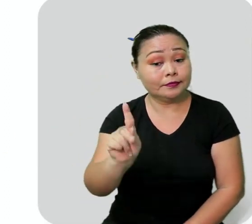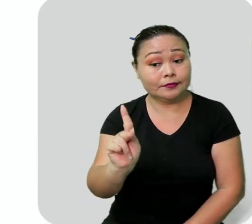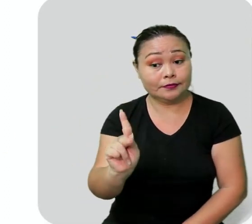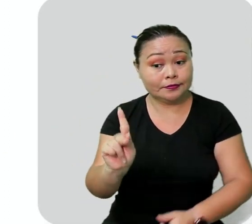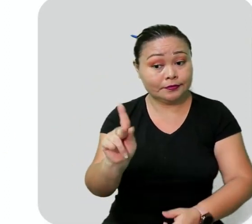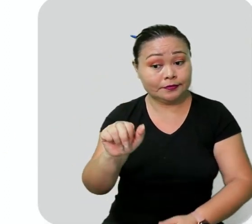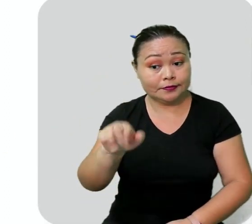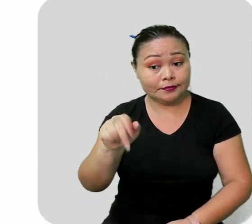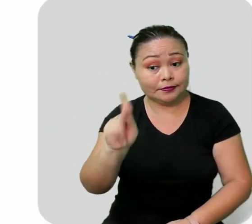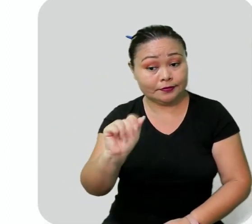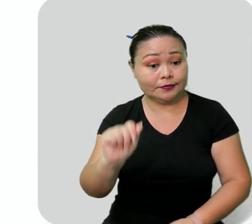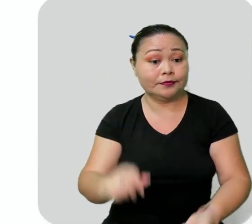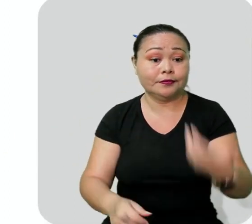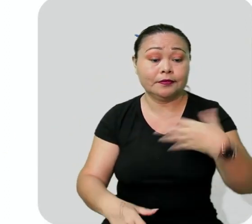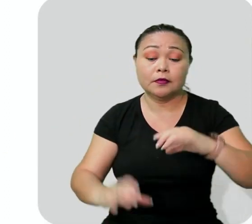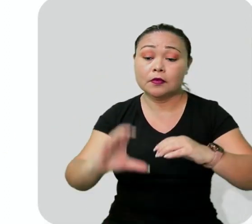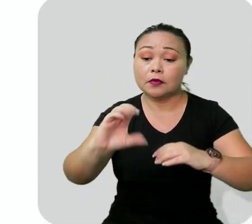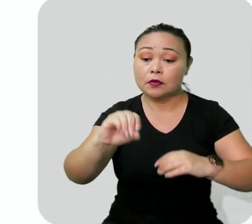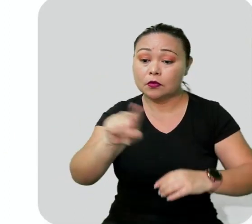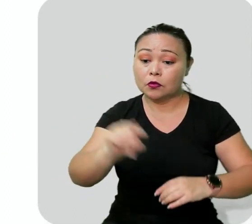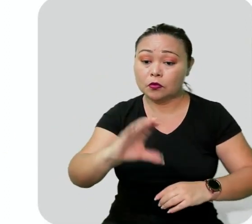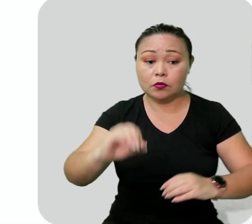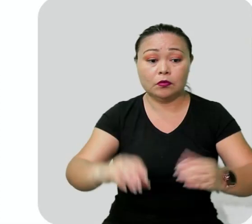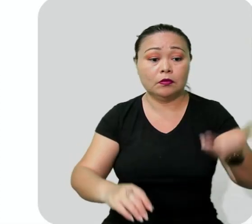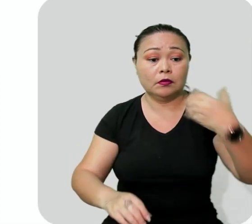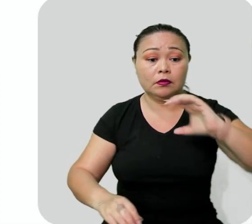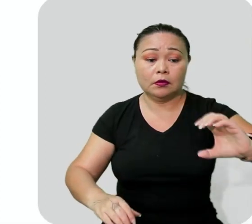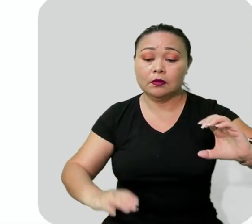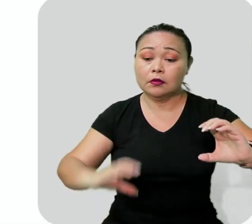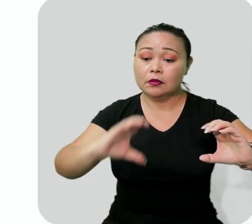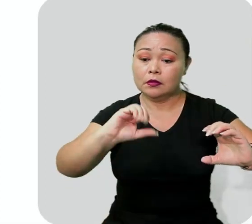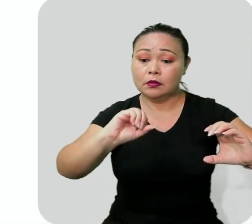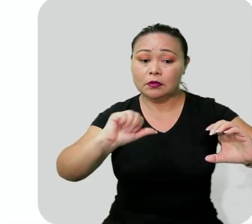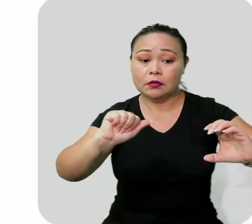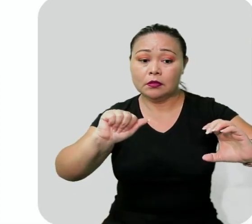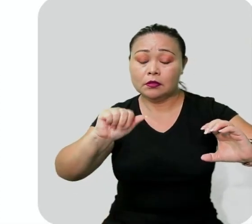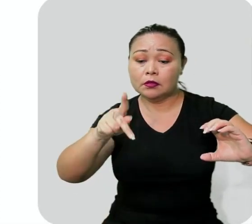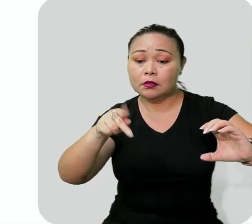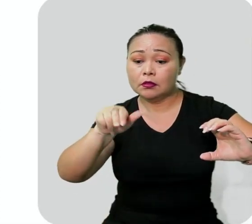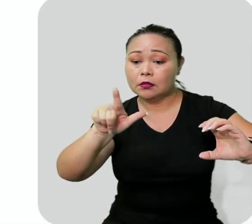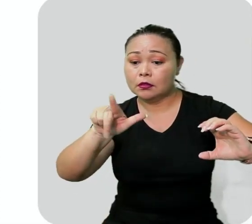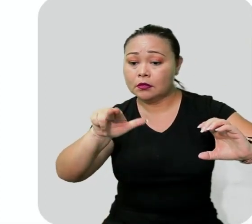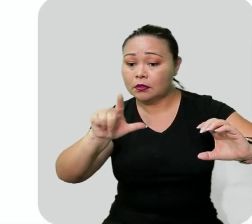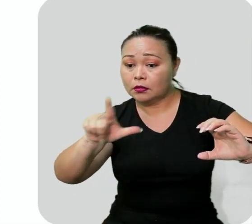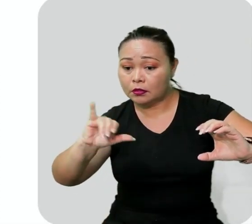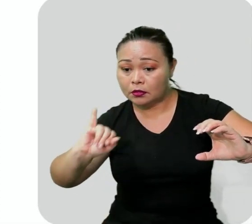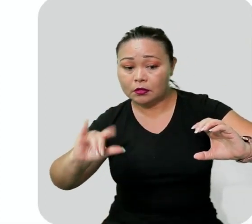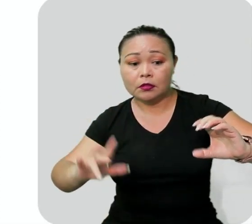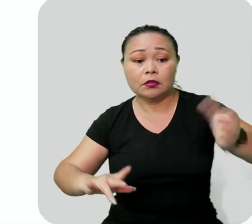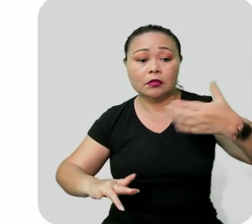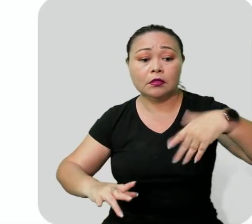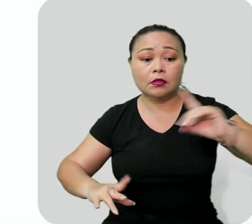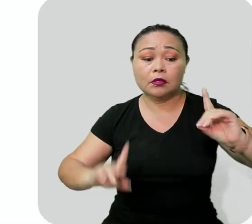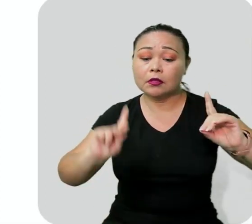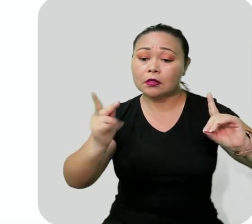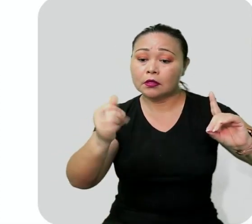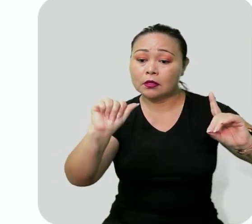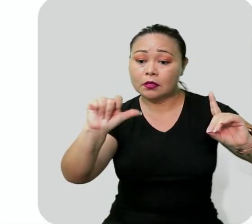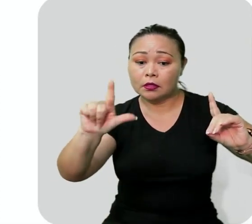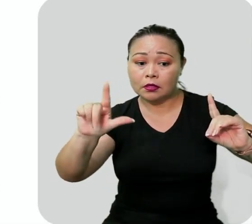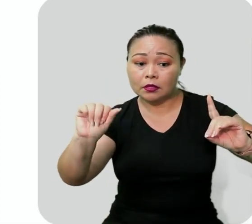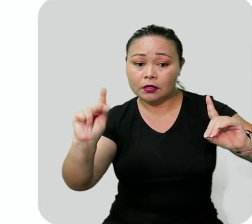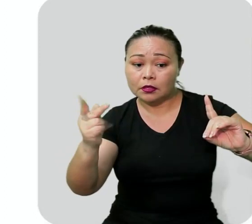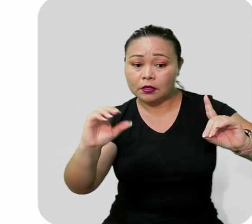Em Curaca. B. Em Cusco. C. Em Calpuli. D.